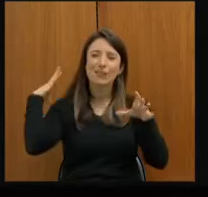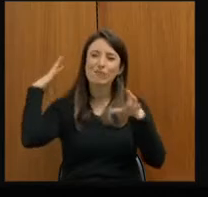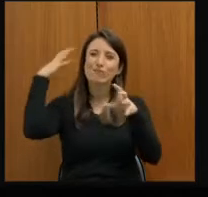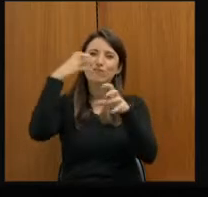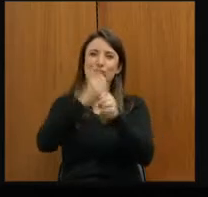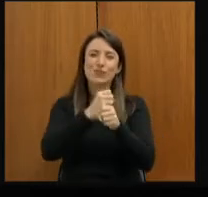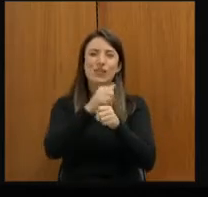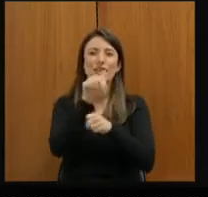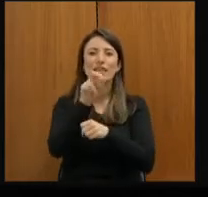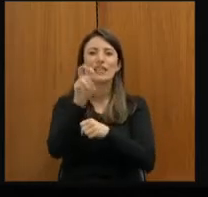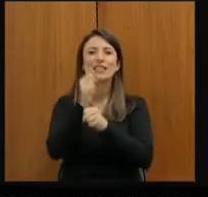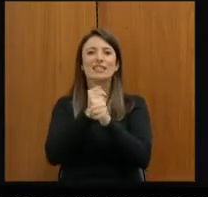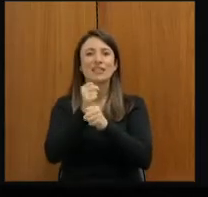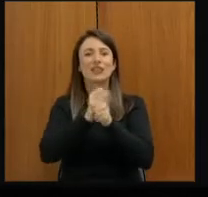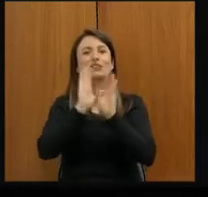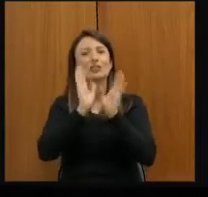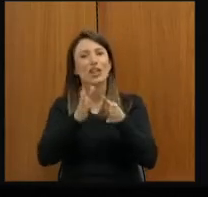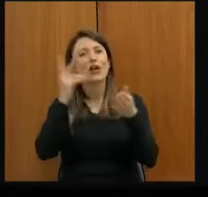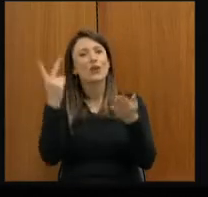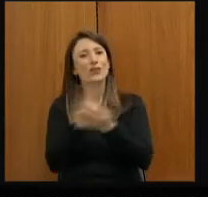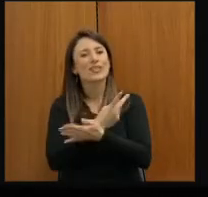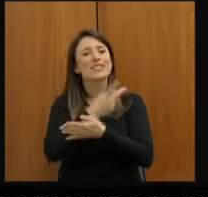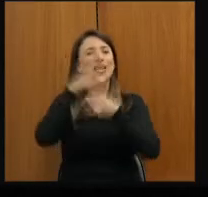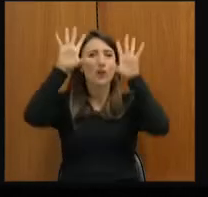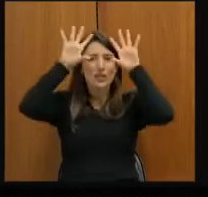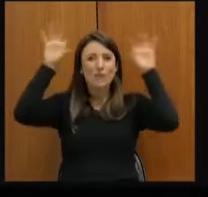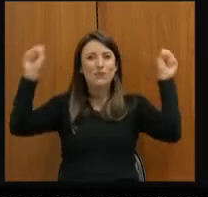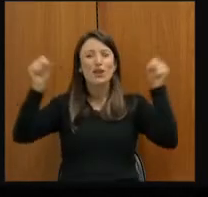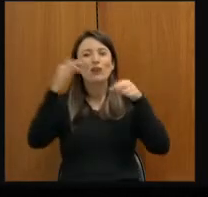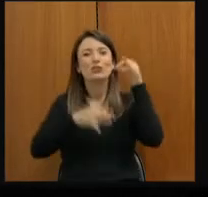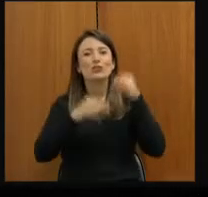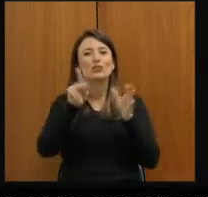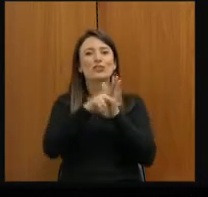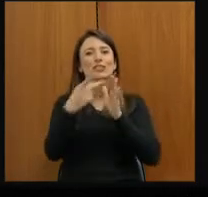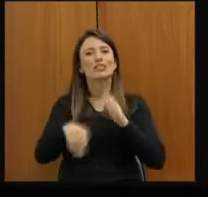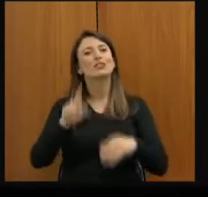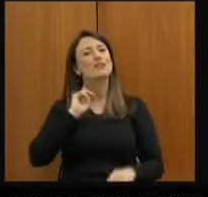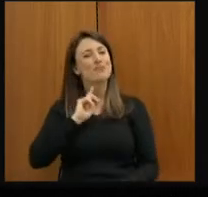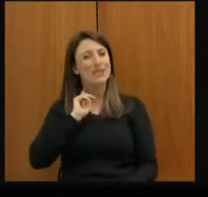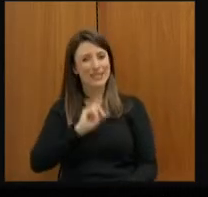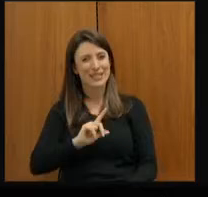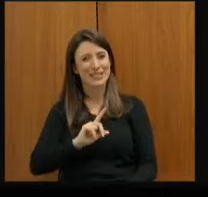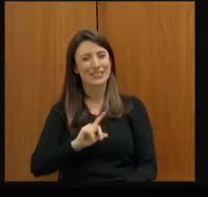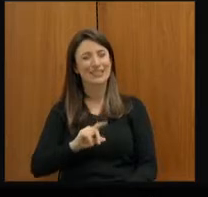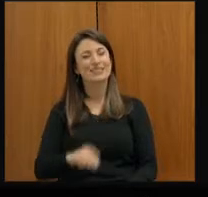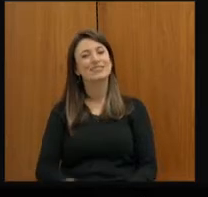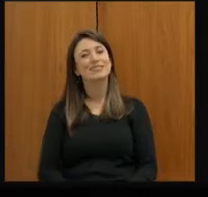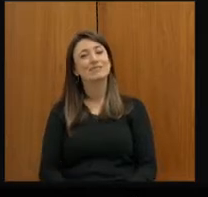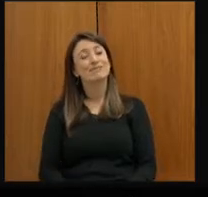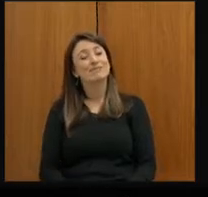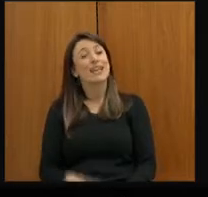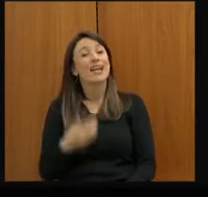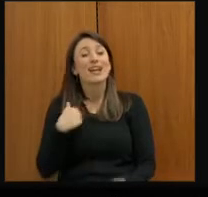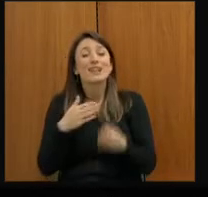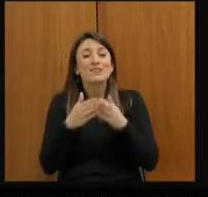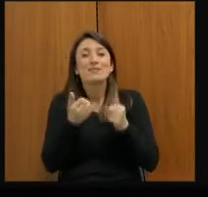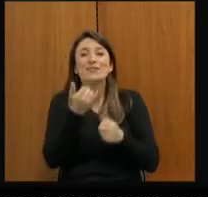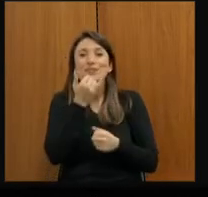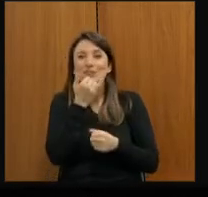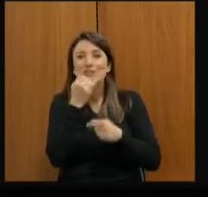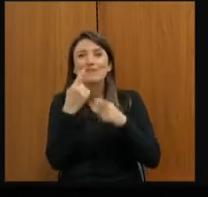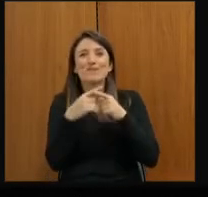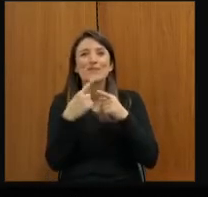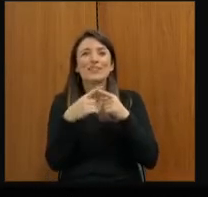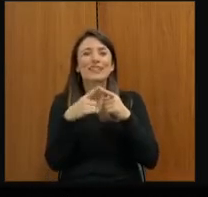foram feitas no Tribunal de Justiça de Minas eu quero é pedir desculpa porque o